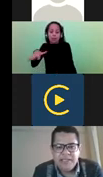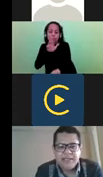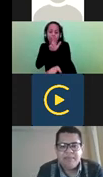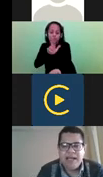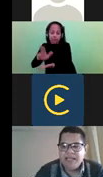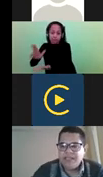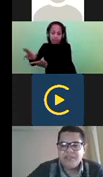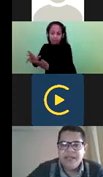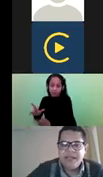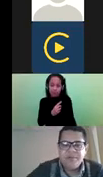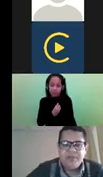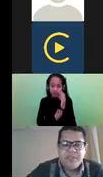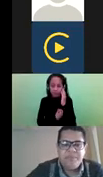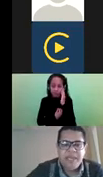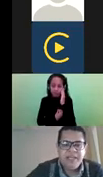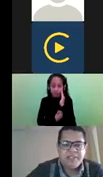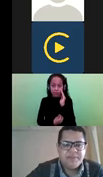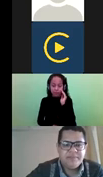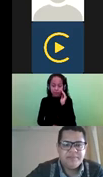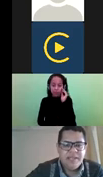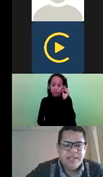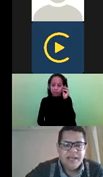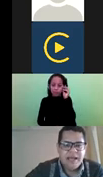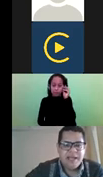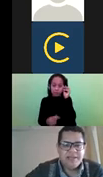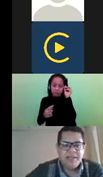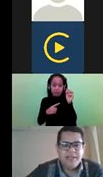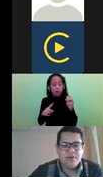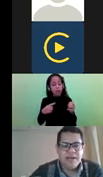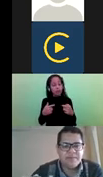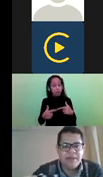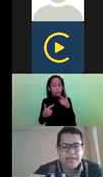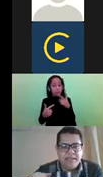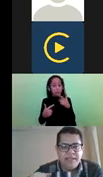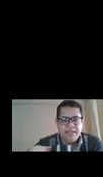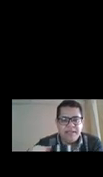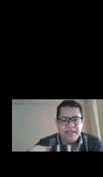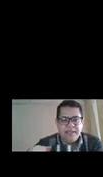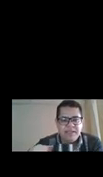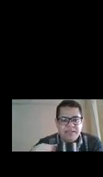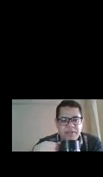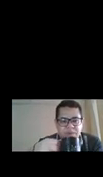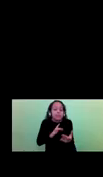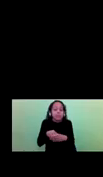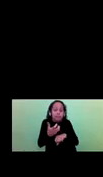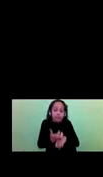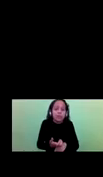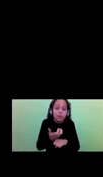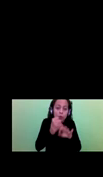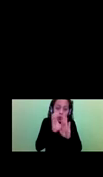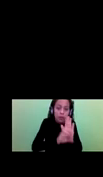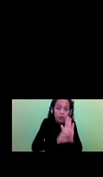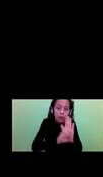a gente ainda trabalha isso de maneira muito incipiente. A matriz ou as matrizes